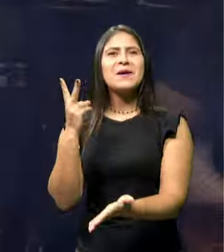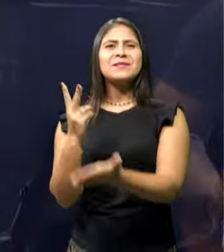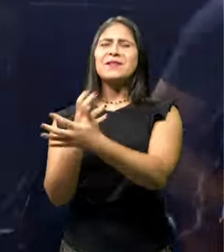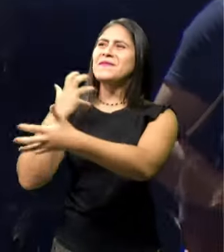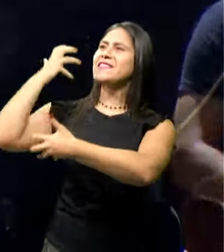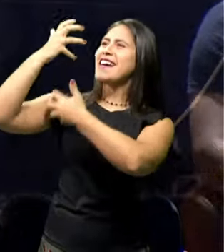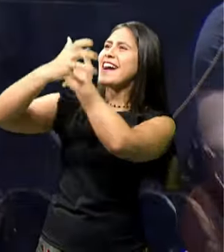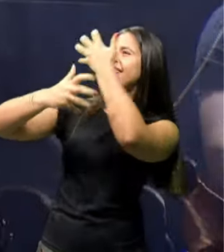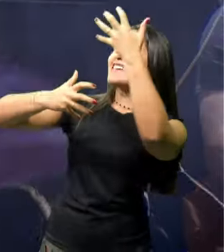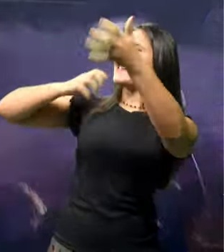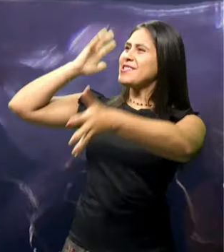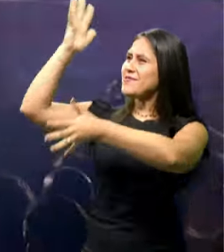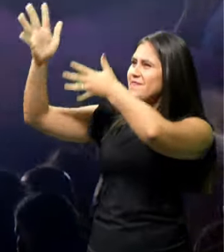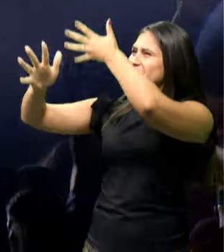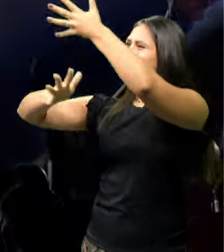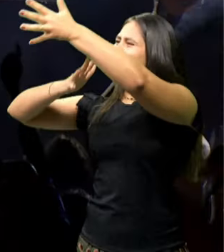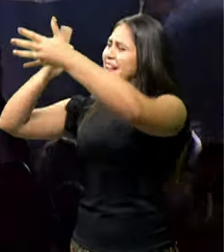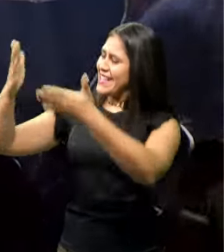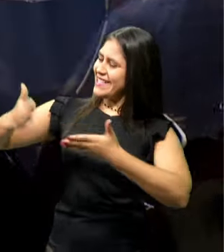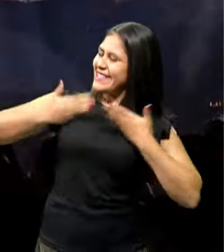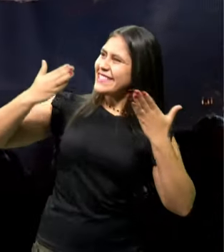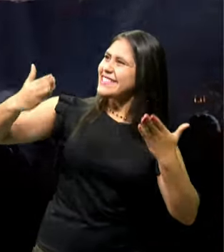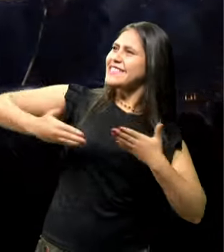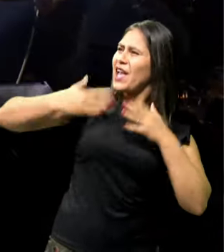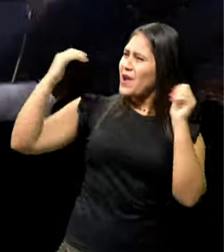me alegrarei,